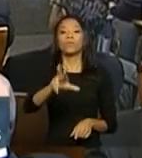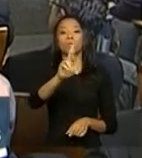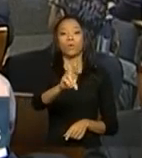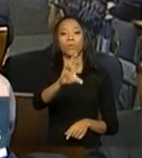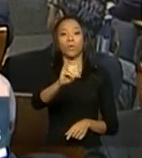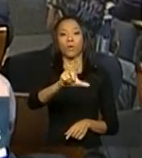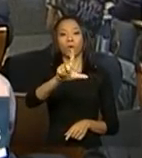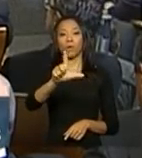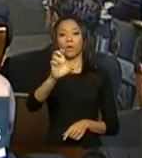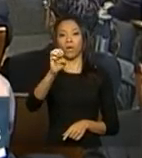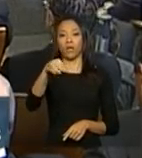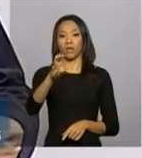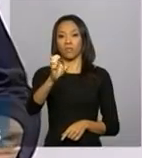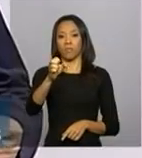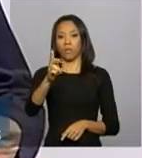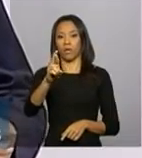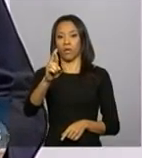Marconi